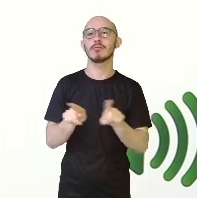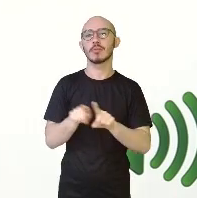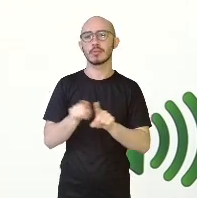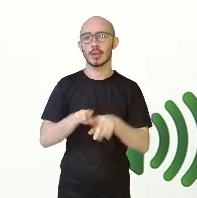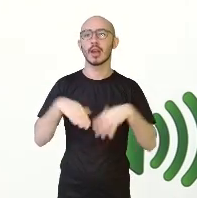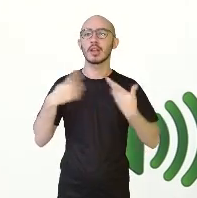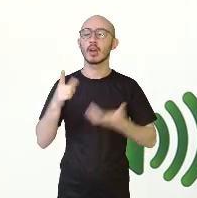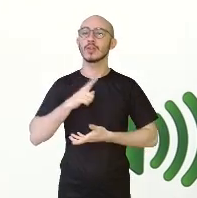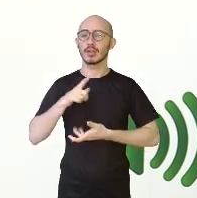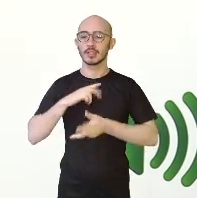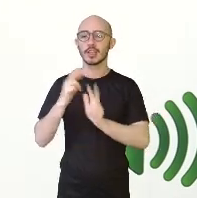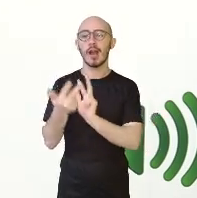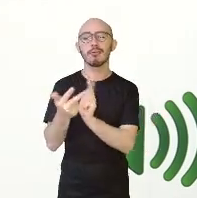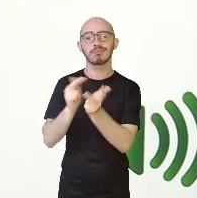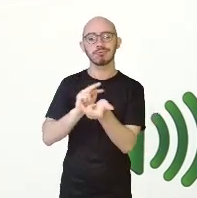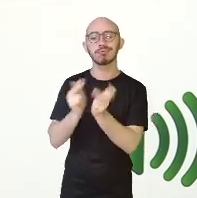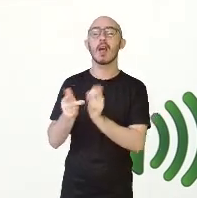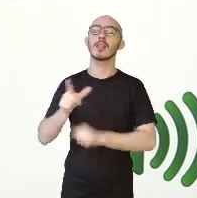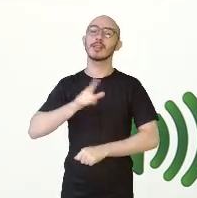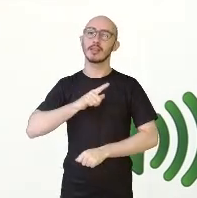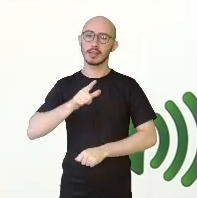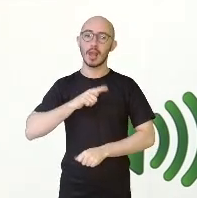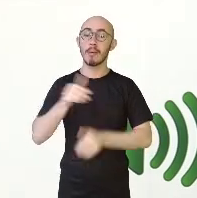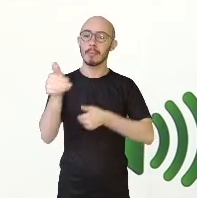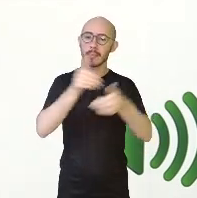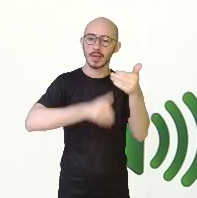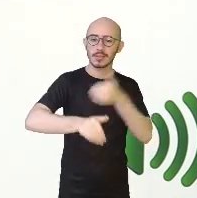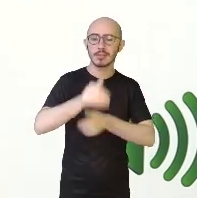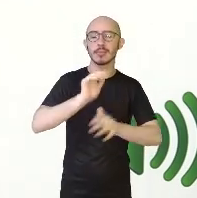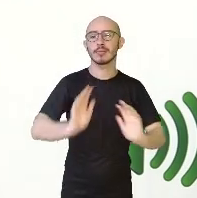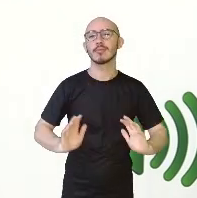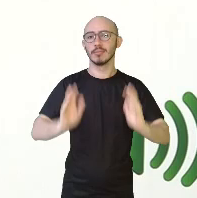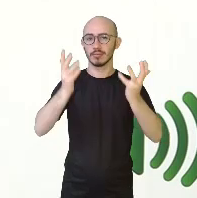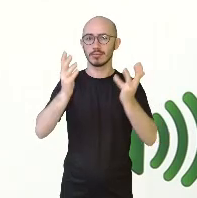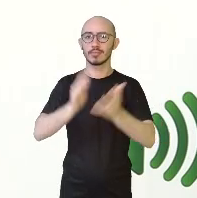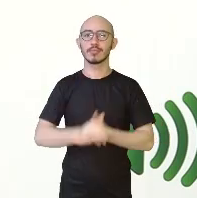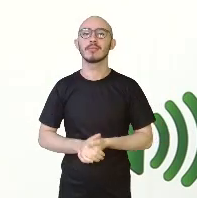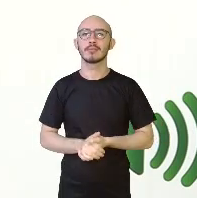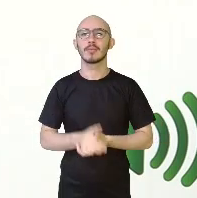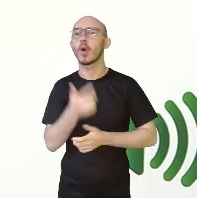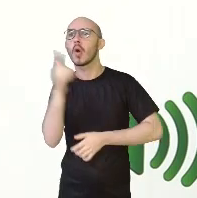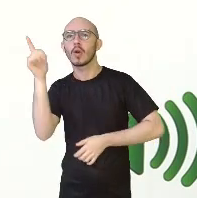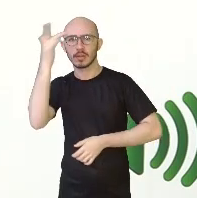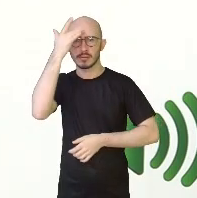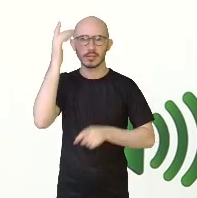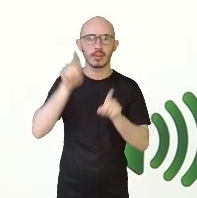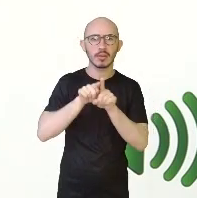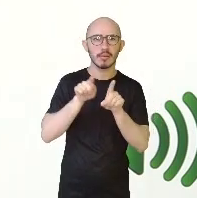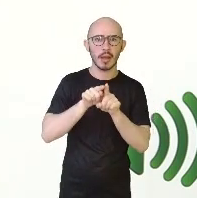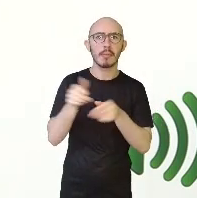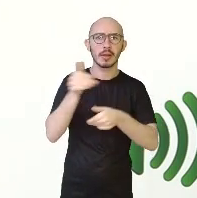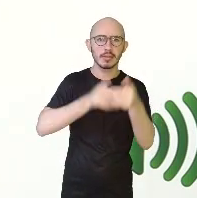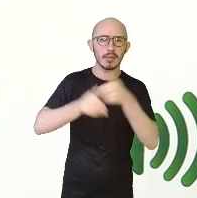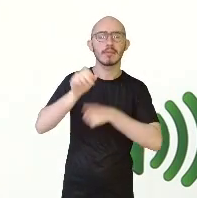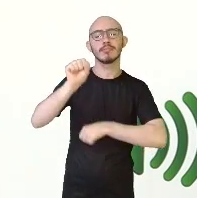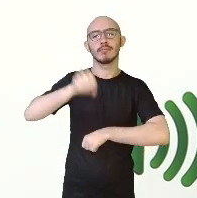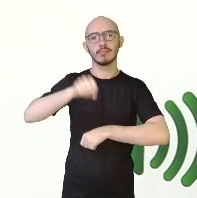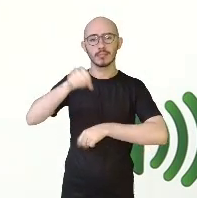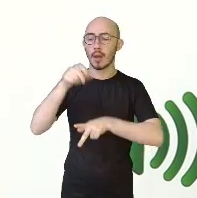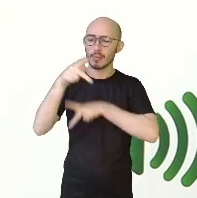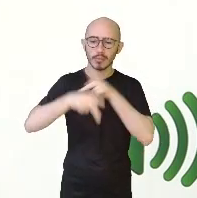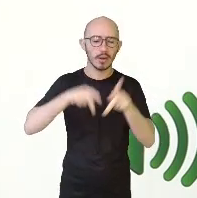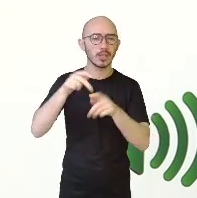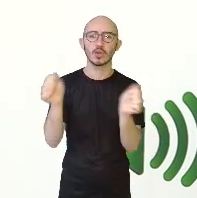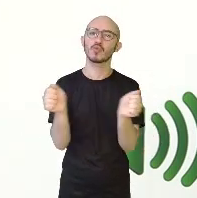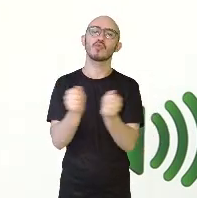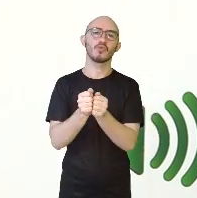capoeiristas estavam ali, na frente, participando da festa. Quem mais participava dessa festa? A própria população. E